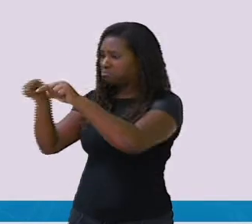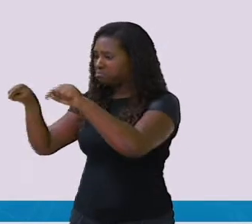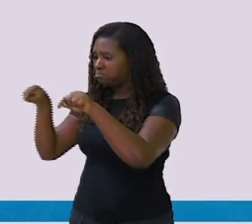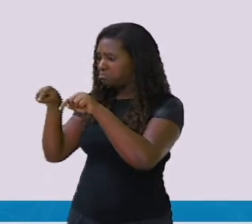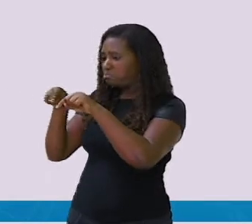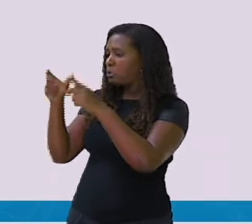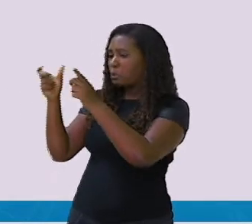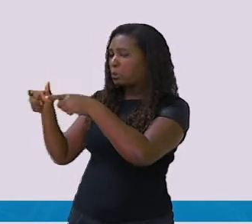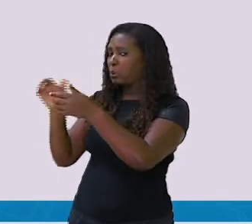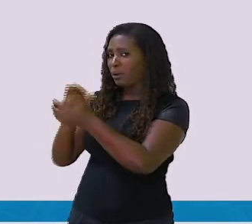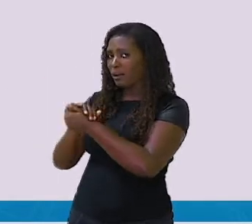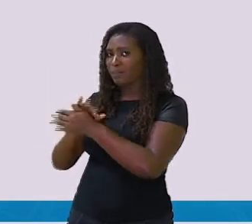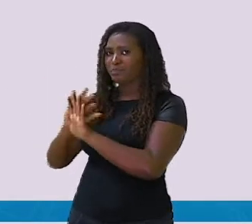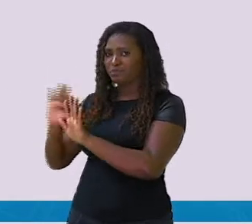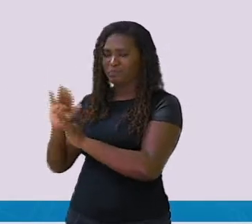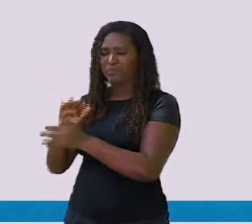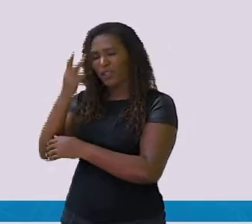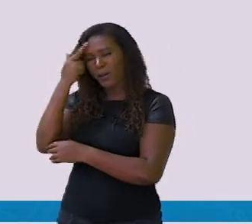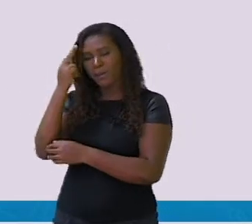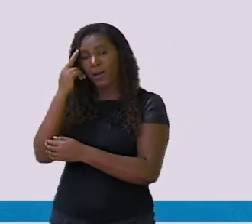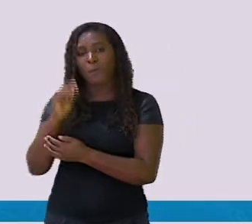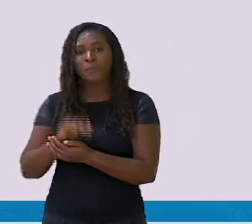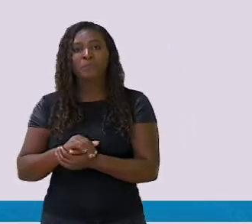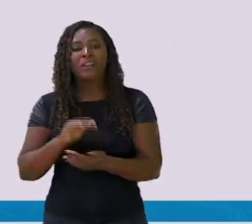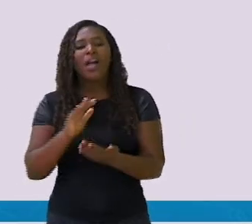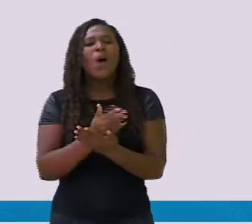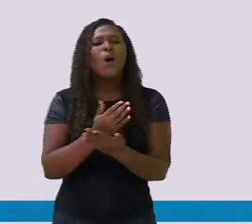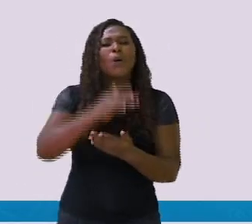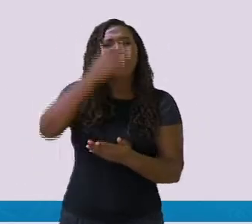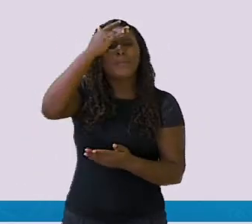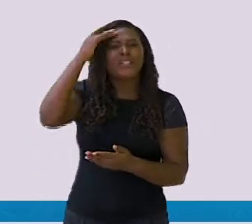fósseis, tinham pessoas que colecionavam insetos, pessoas que